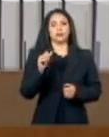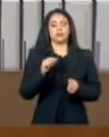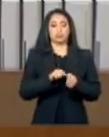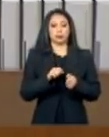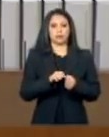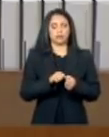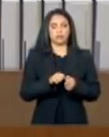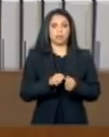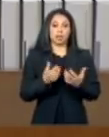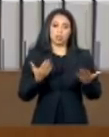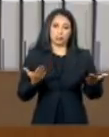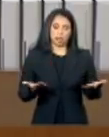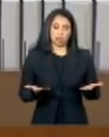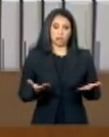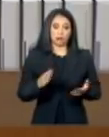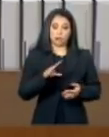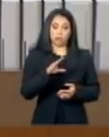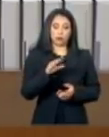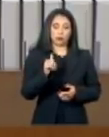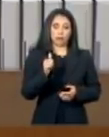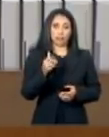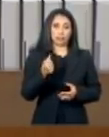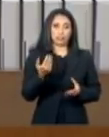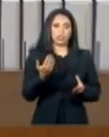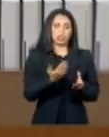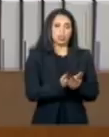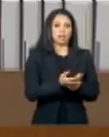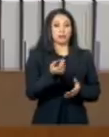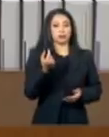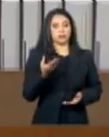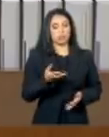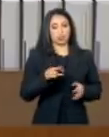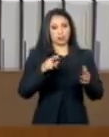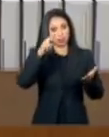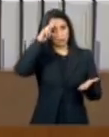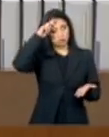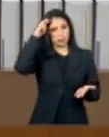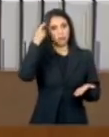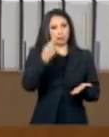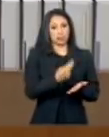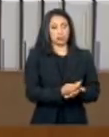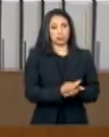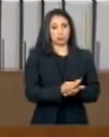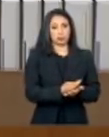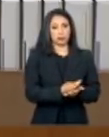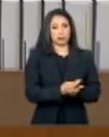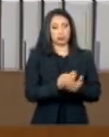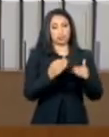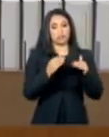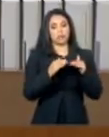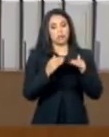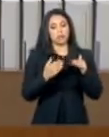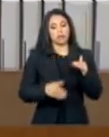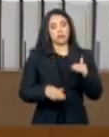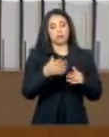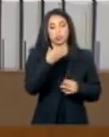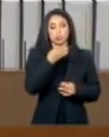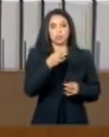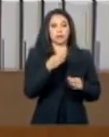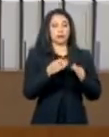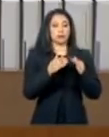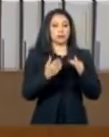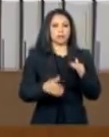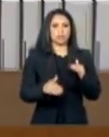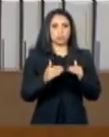trata no caso concreto respeitando as divergências apresentadas na data de ontem o ministro ricardo